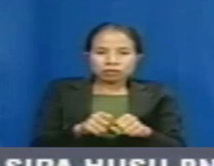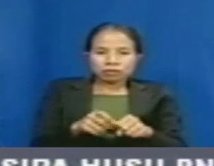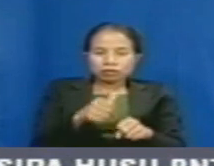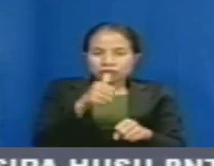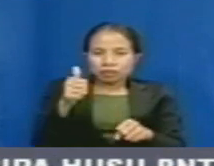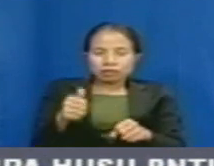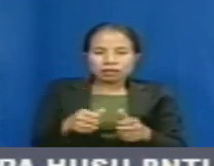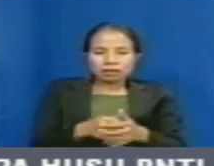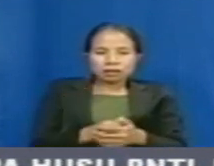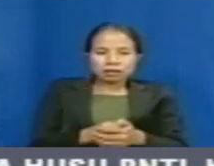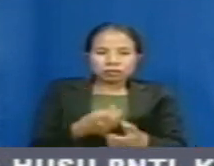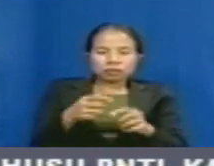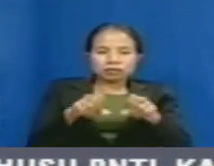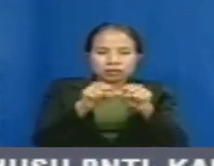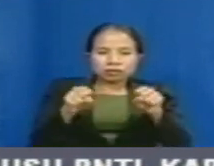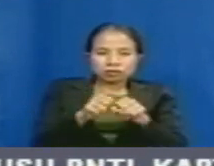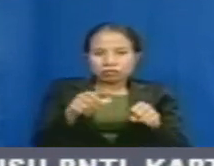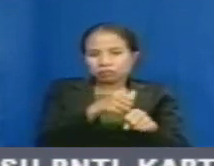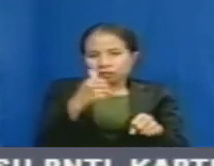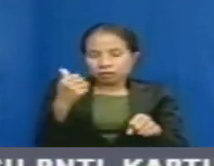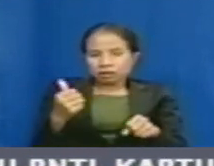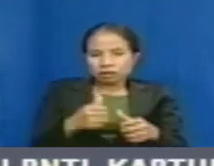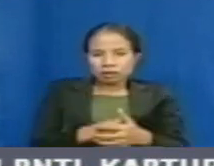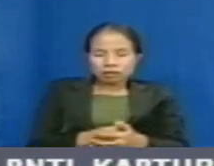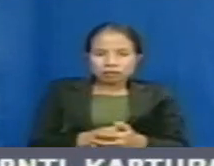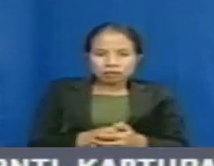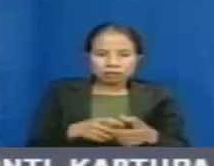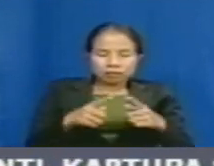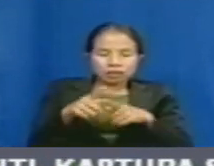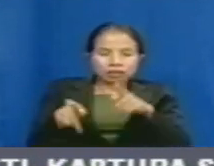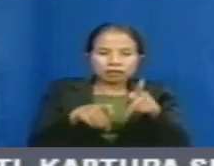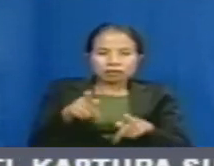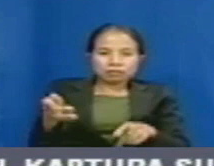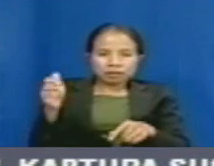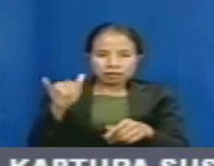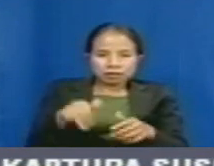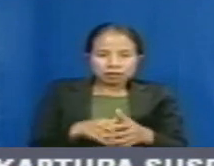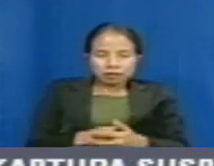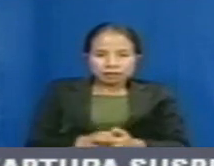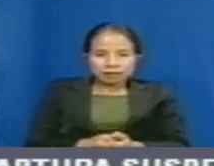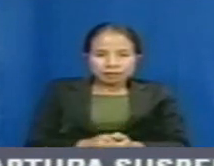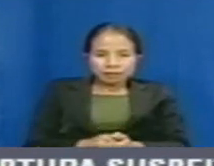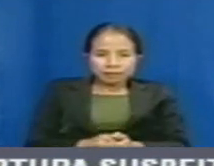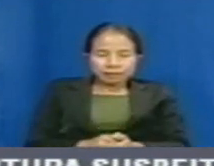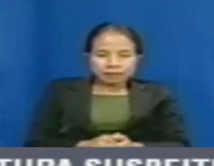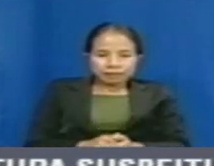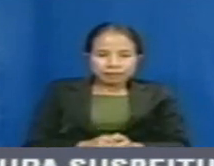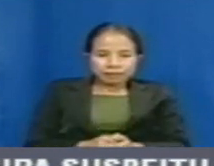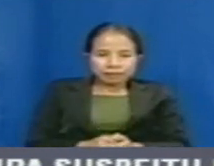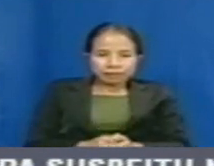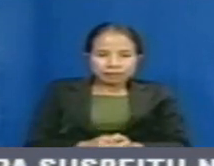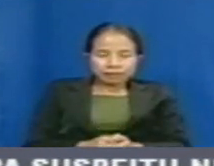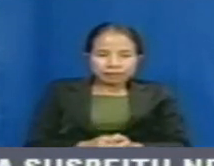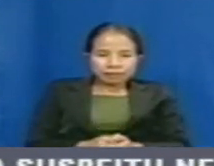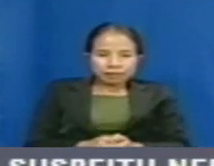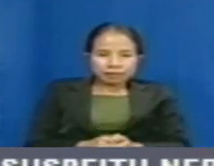Posso sucursir por a distribuição para beneficiários. E para o administrativo Bari, que na